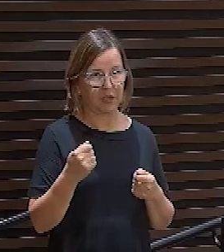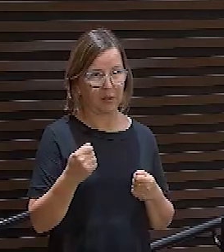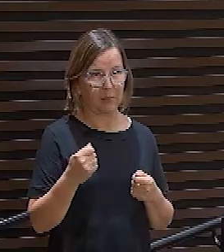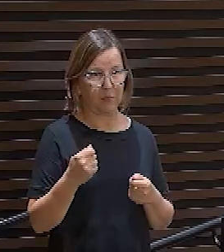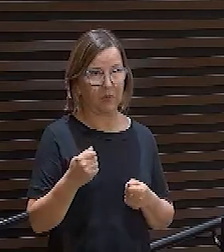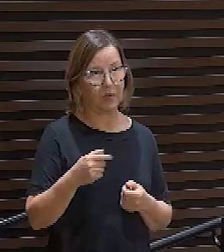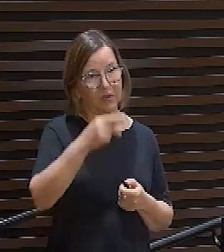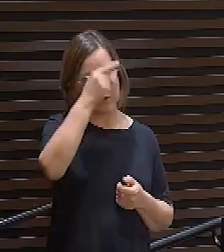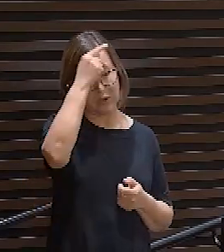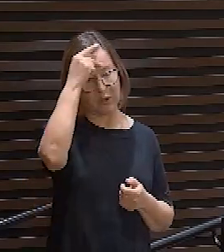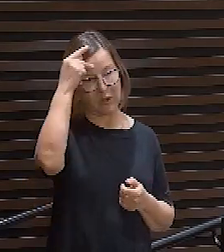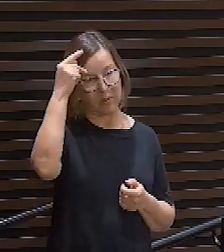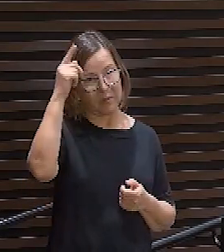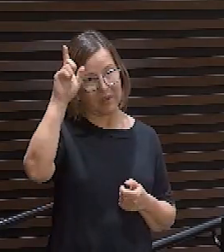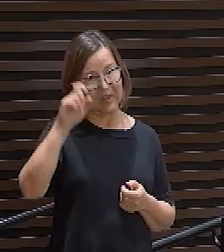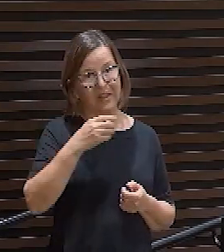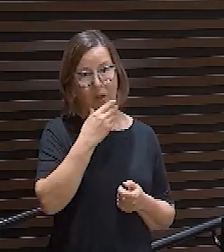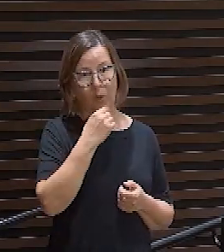Deus.